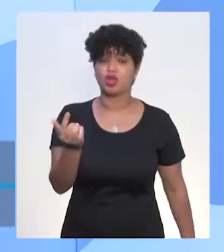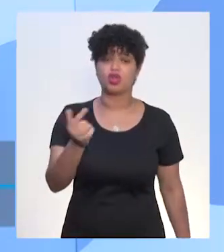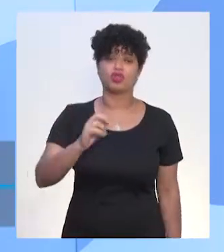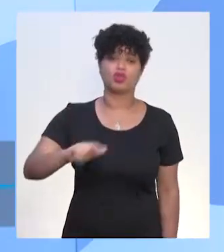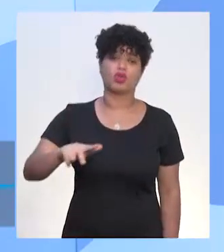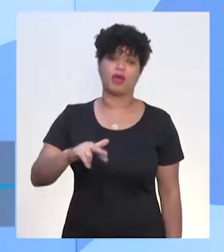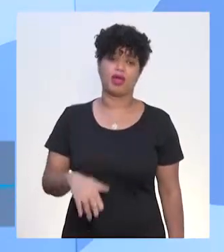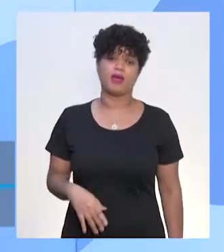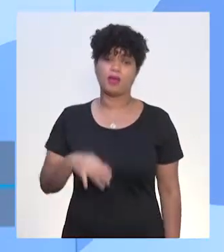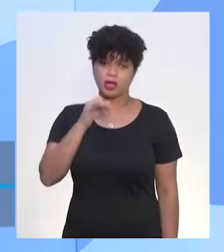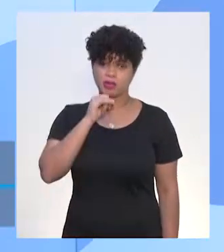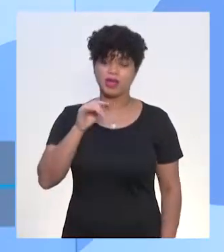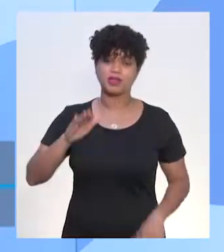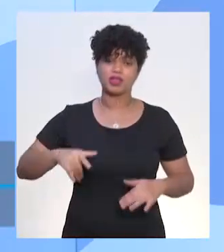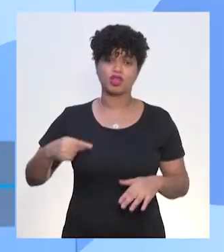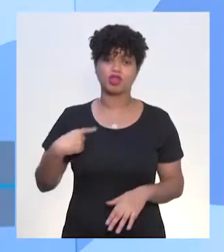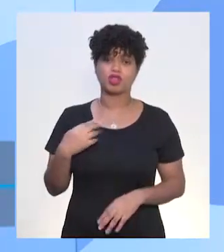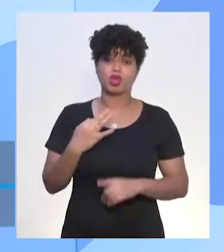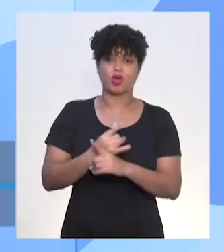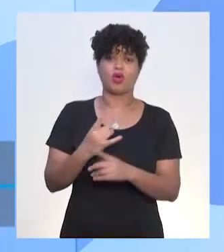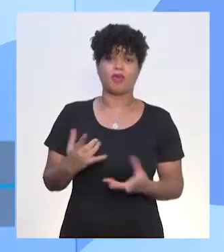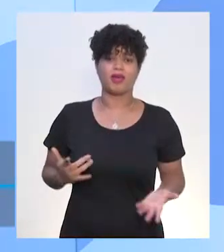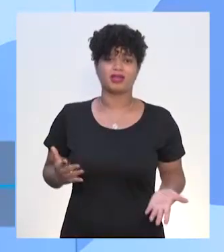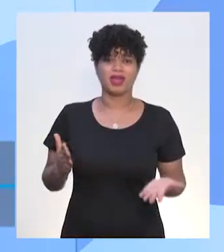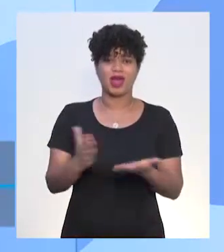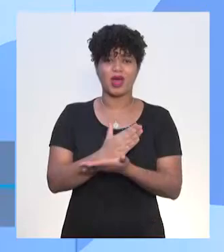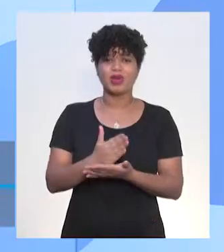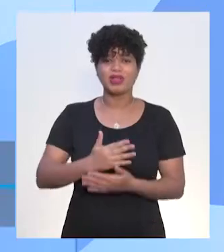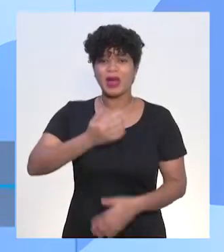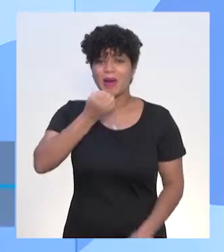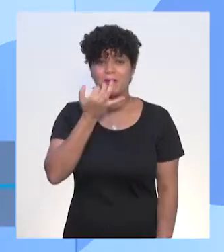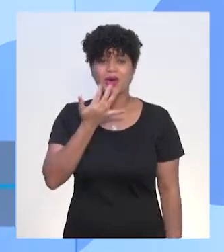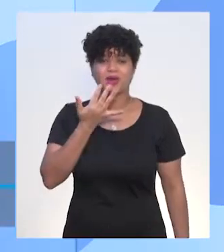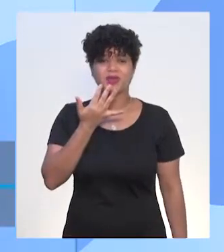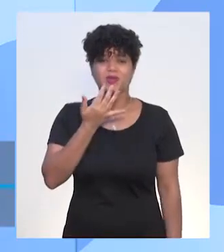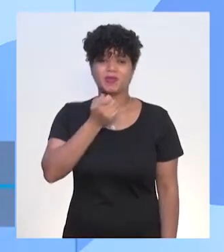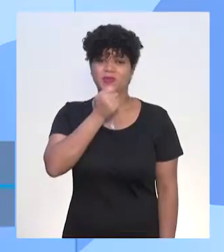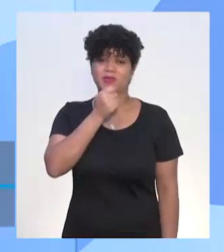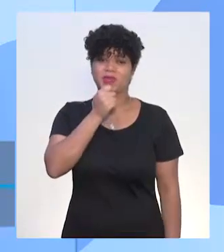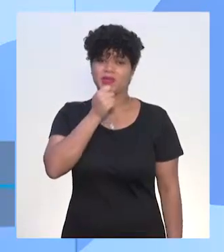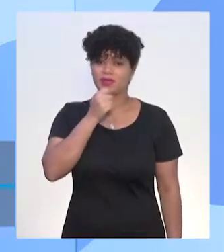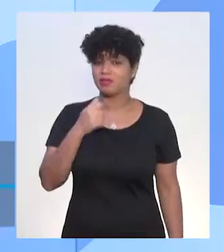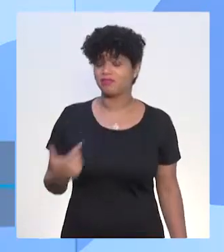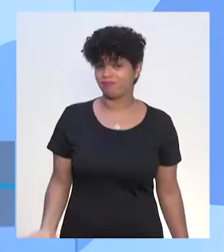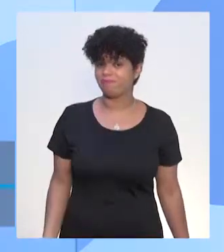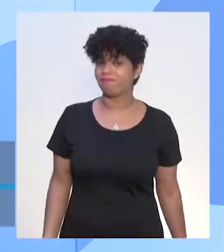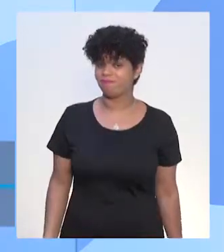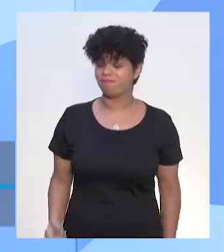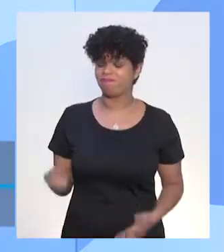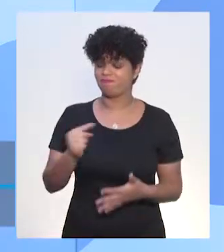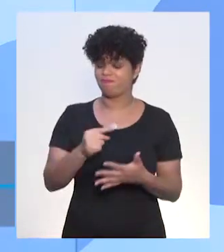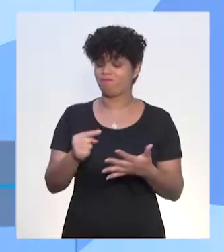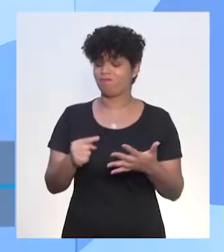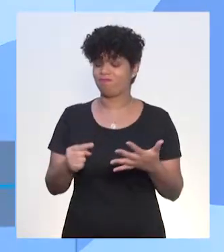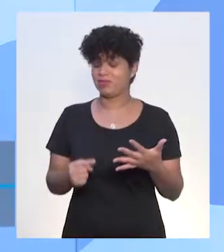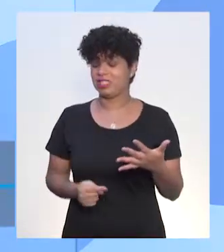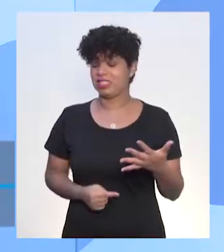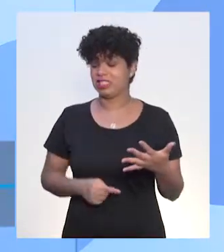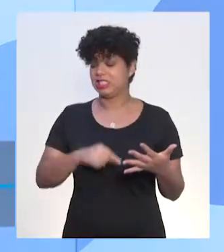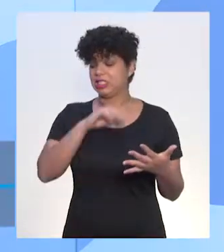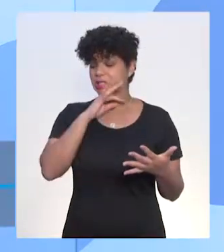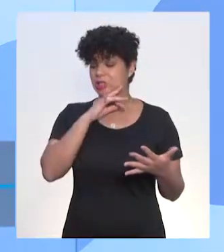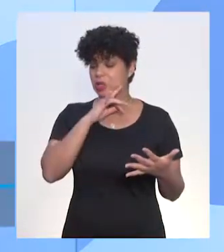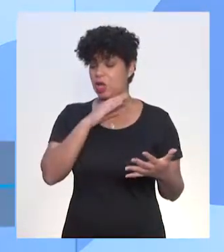descobre com a palestrante Falou coisas não estão boas sobre a gente né mas isso vai no servir de guia para a gente